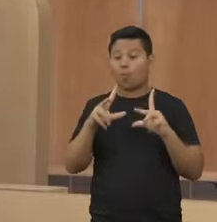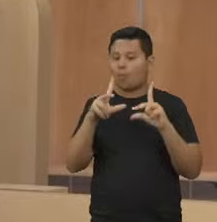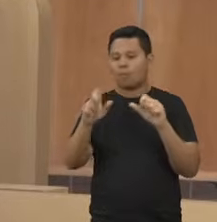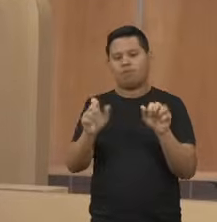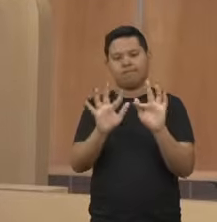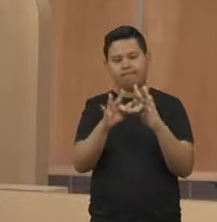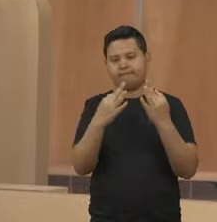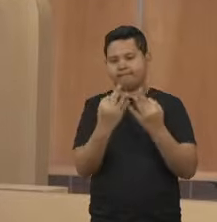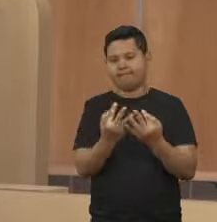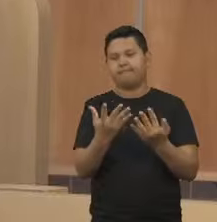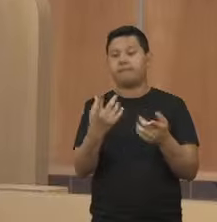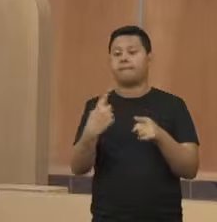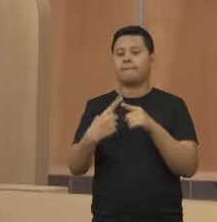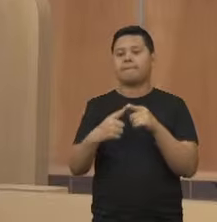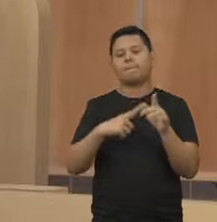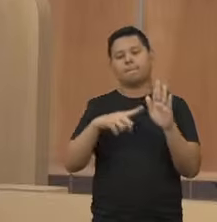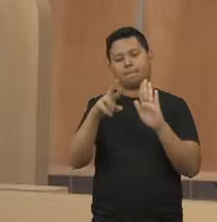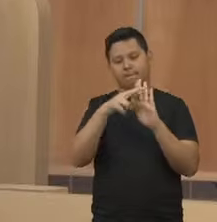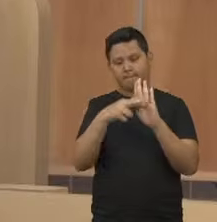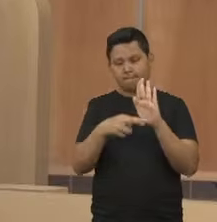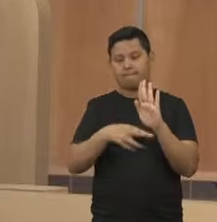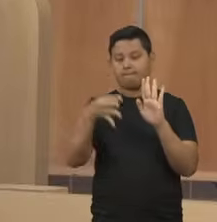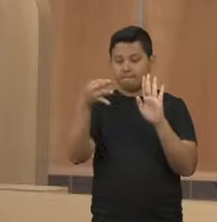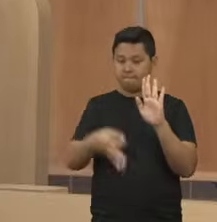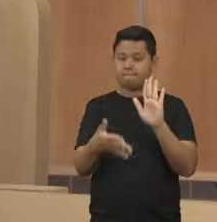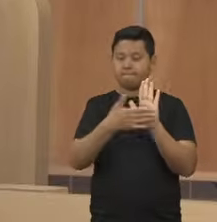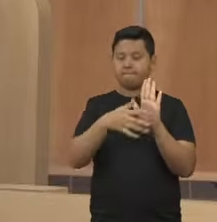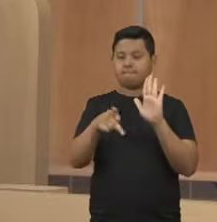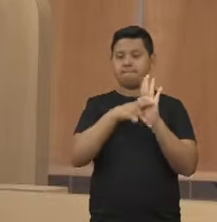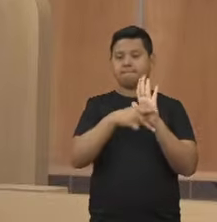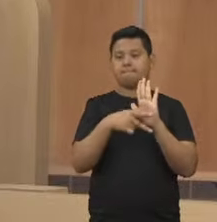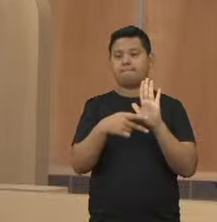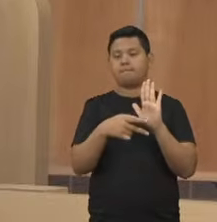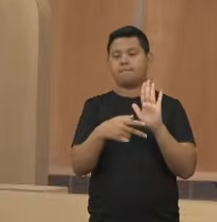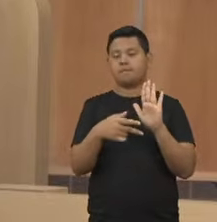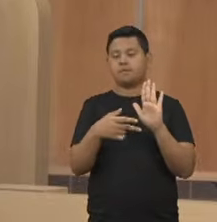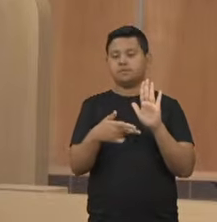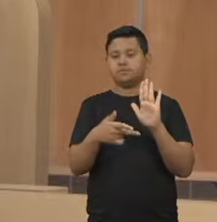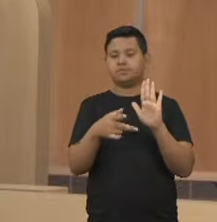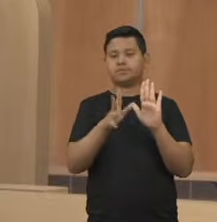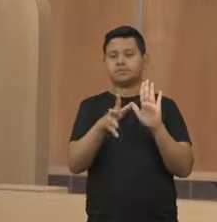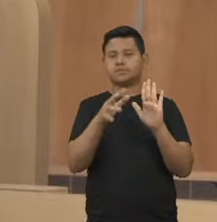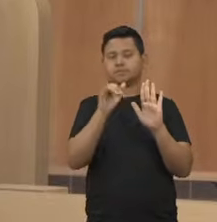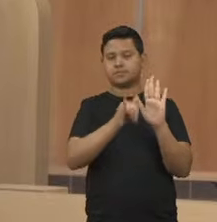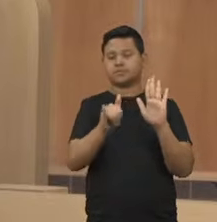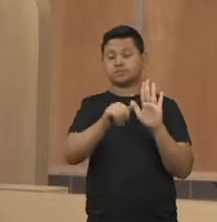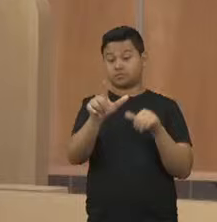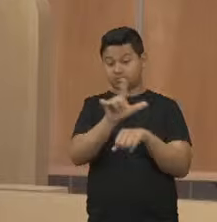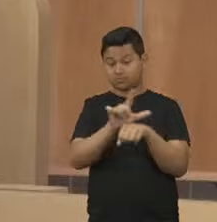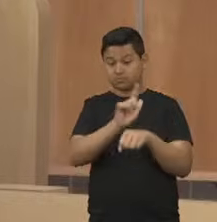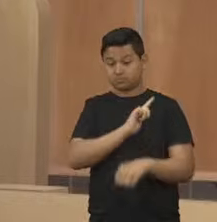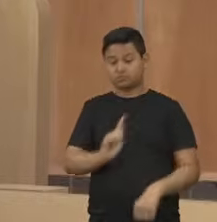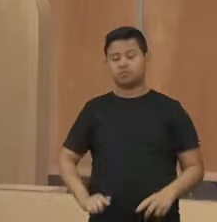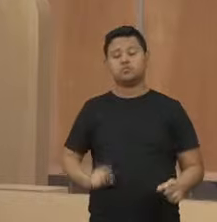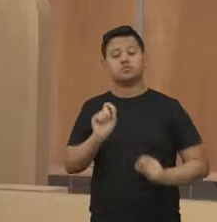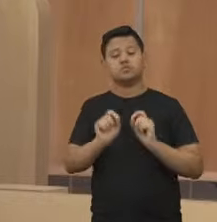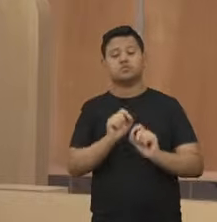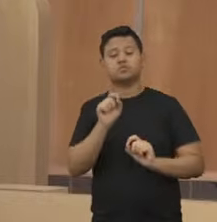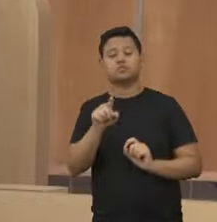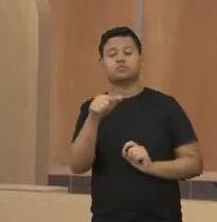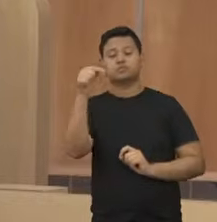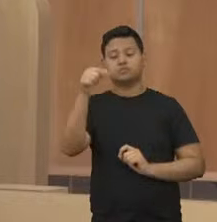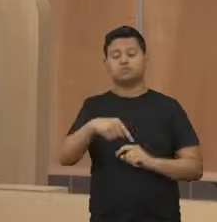famílias, por causa dos critérios também existentes do programa. Foi comentado aqui pelo líder do governo